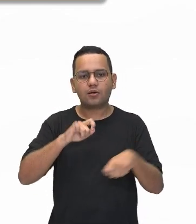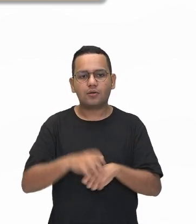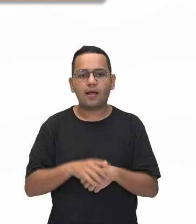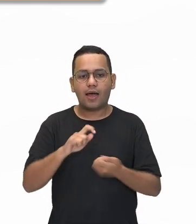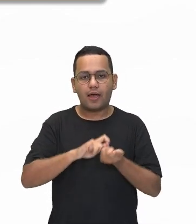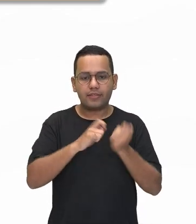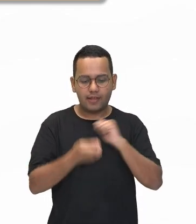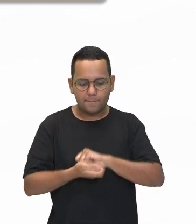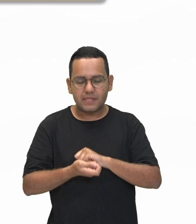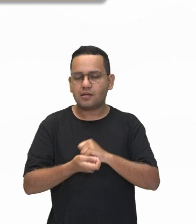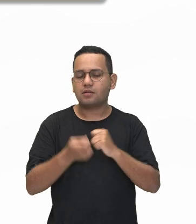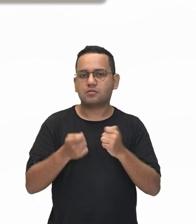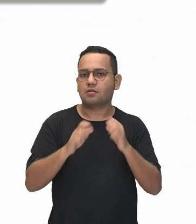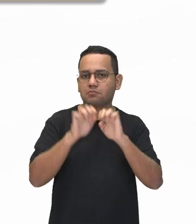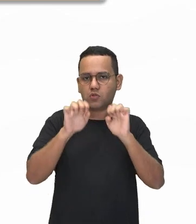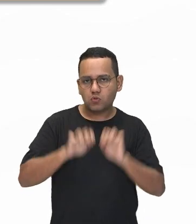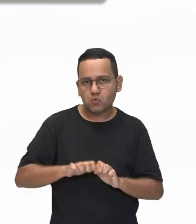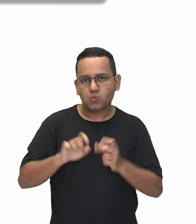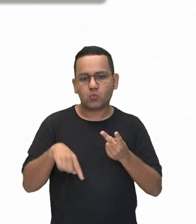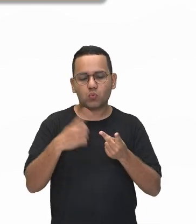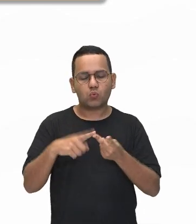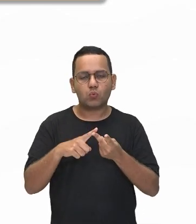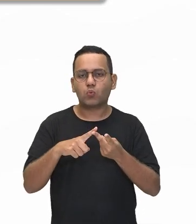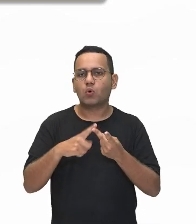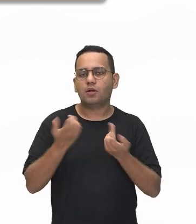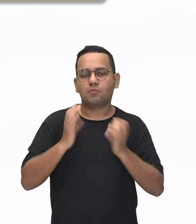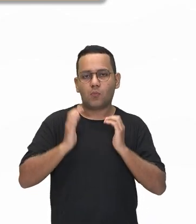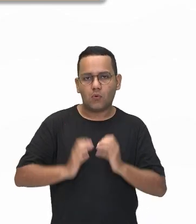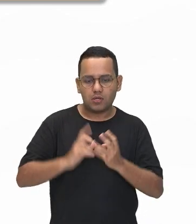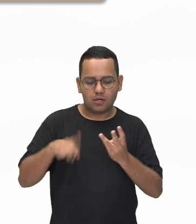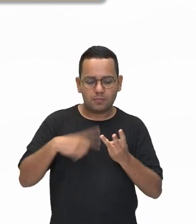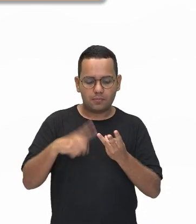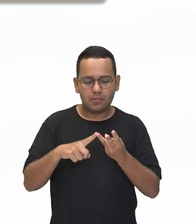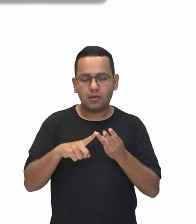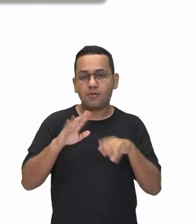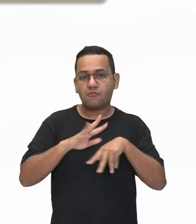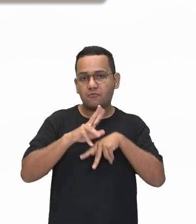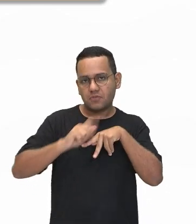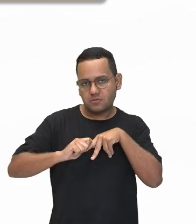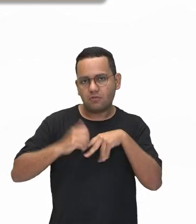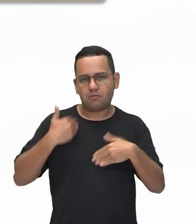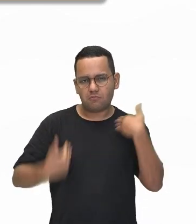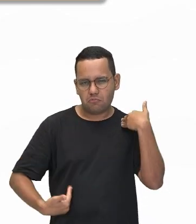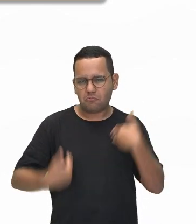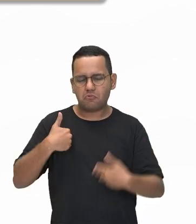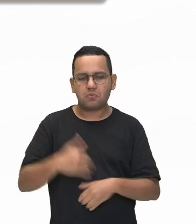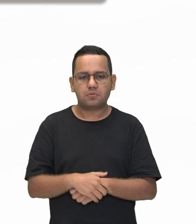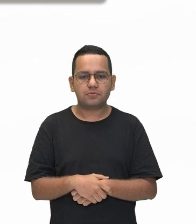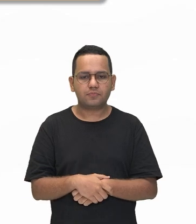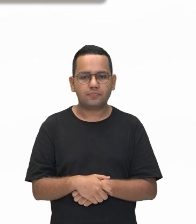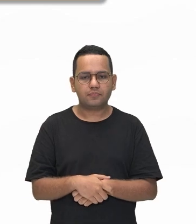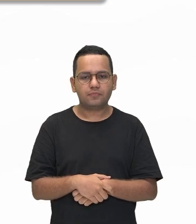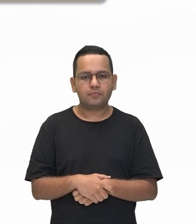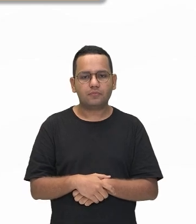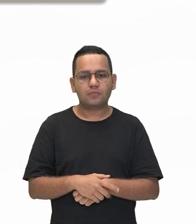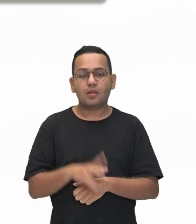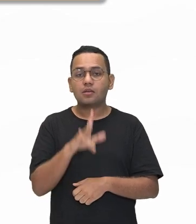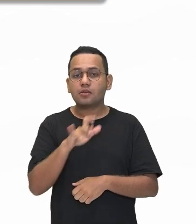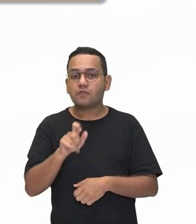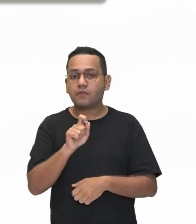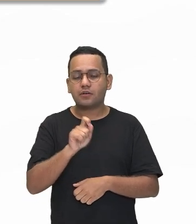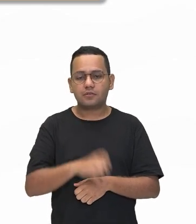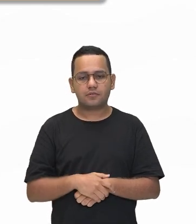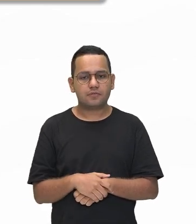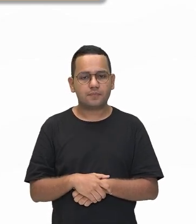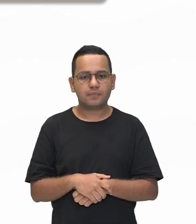estruturas físicas, comportamentais e fisiológicas, né, que aumentam a aptidão de um organismo em seu